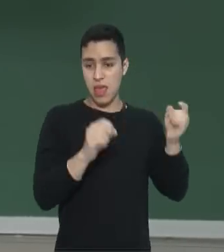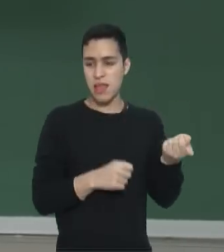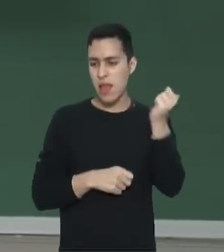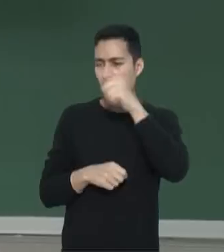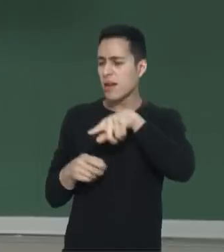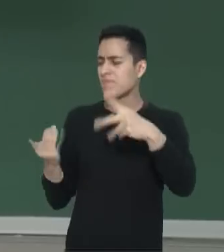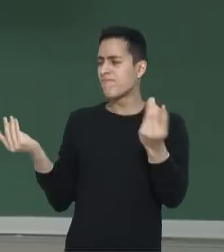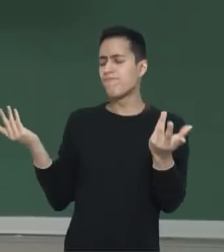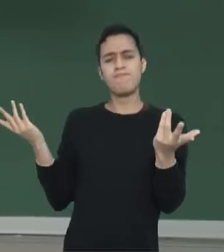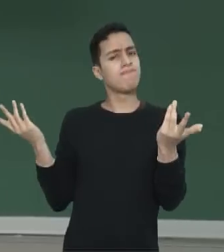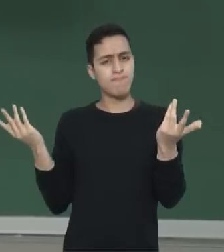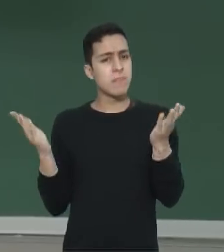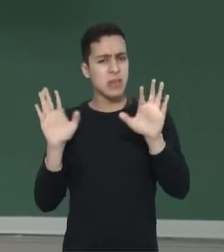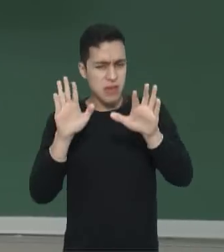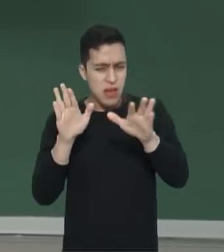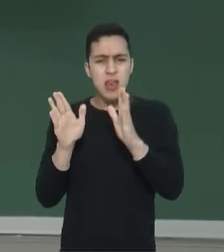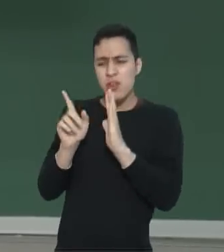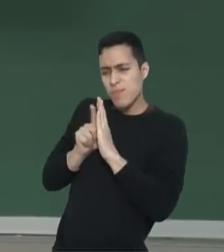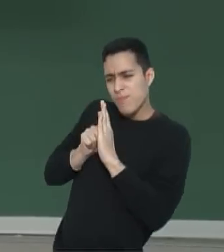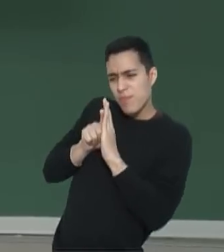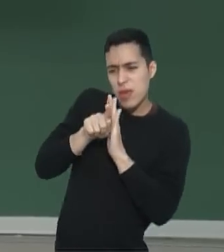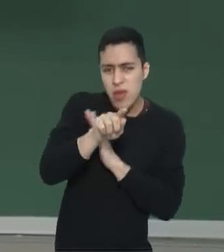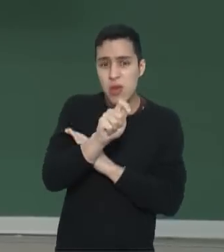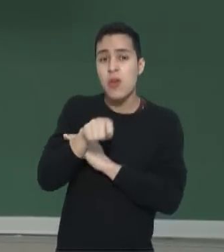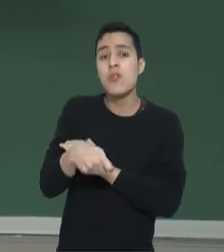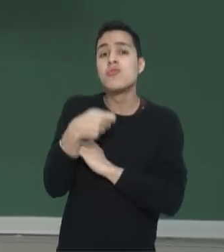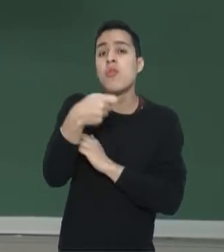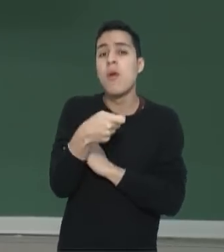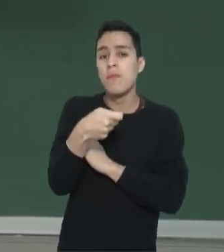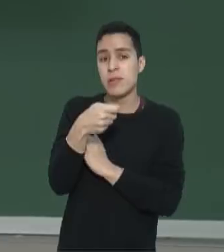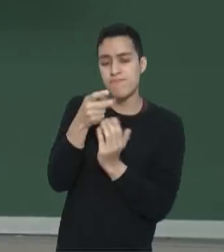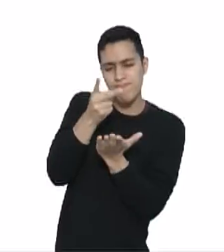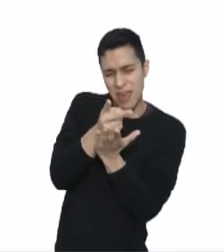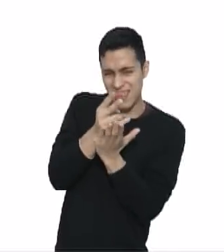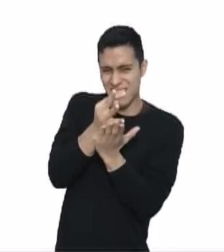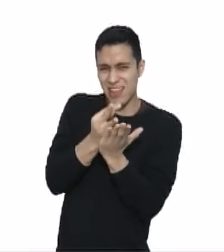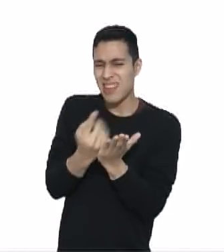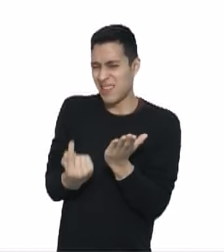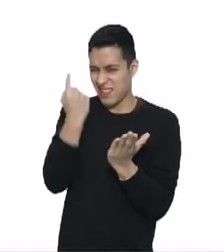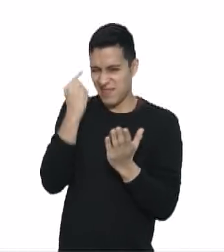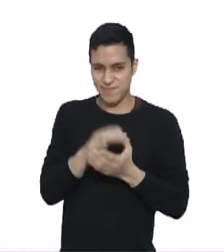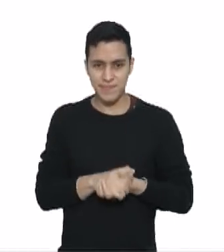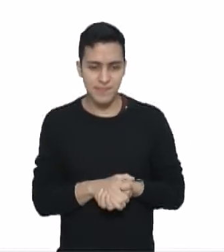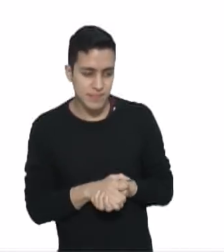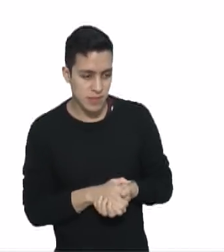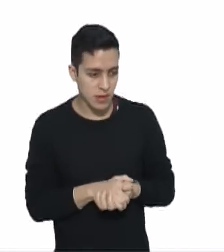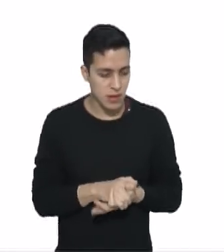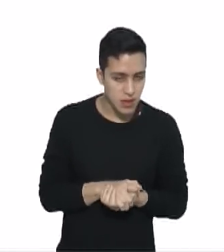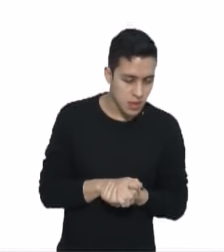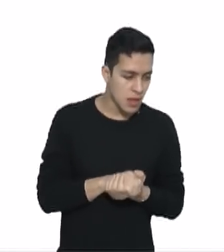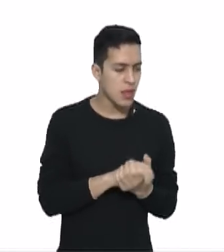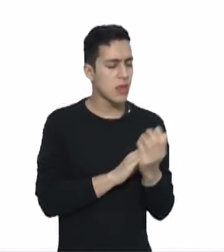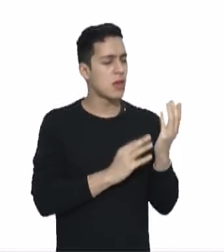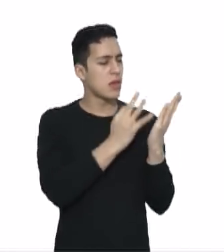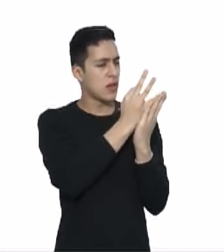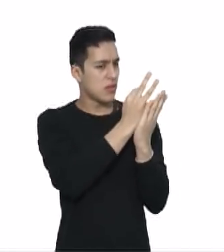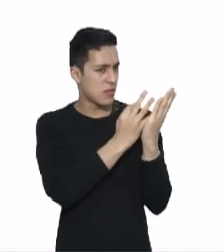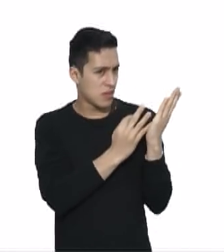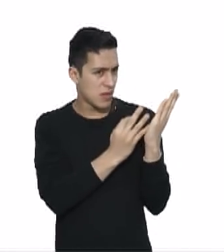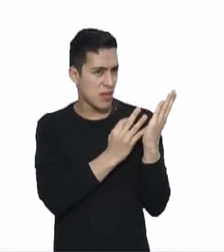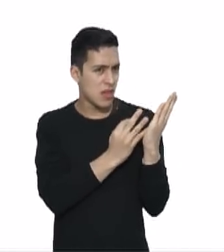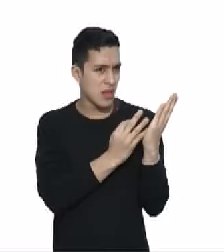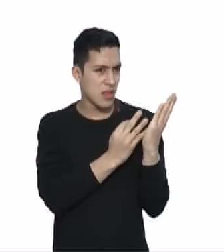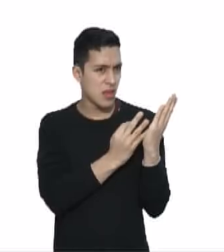uma pergunta sobre esse texto. Os textos normativos possuem estruturas ou são